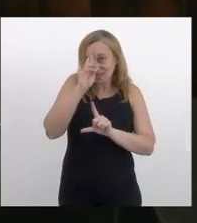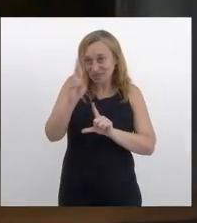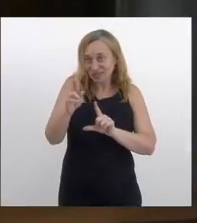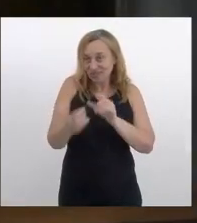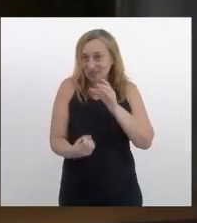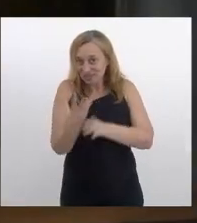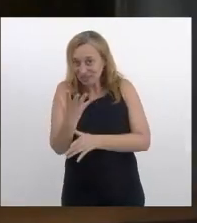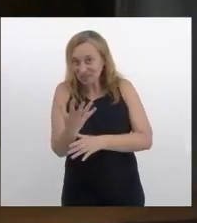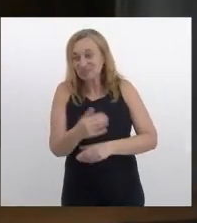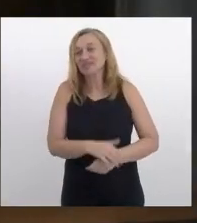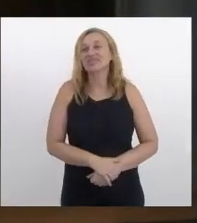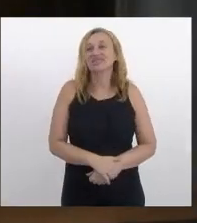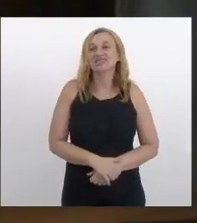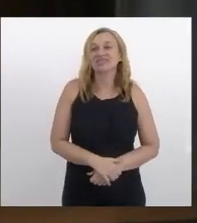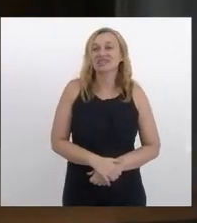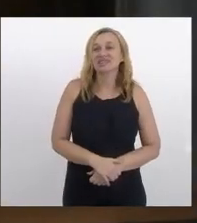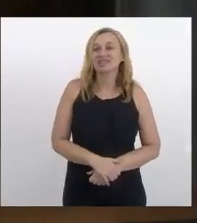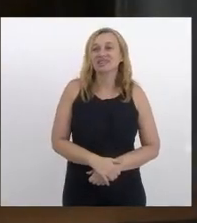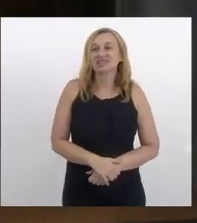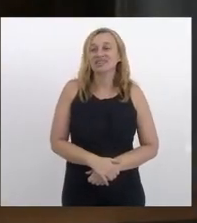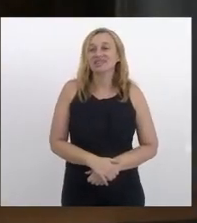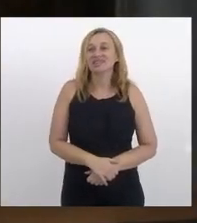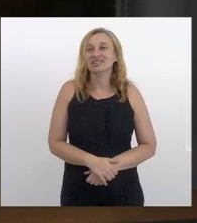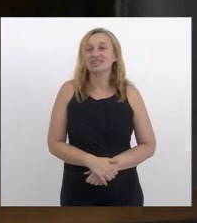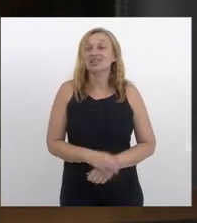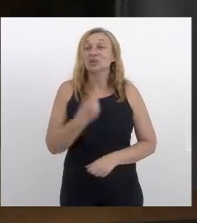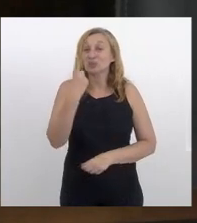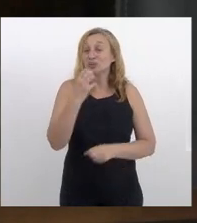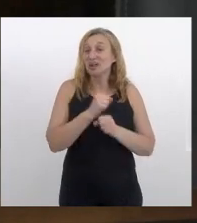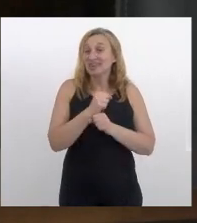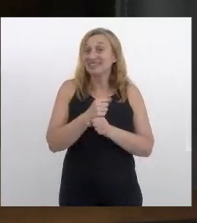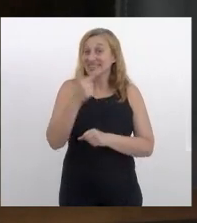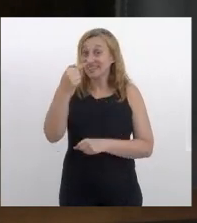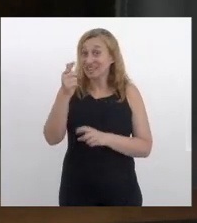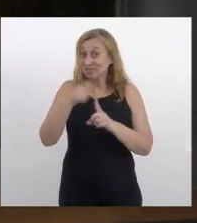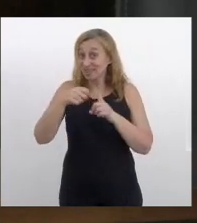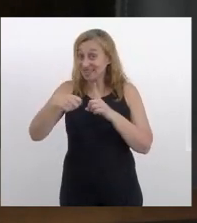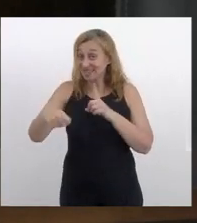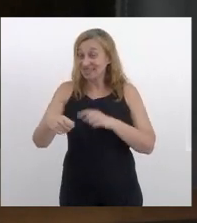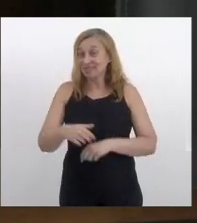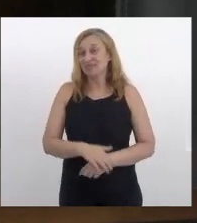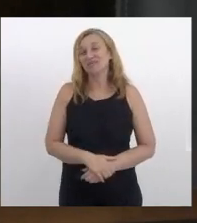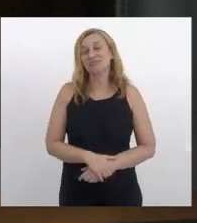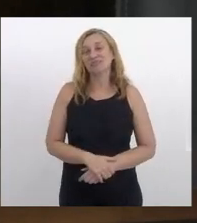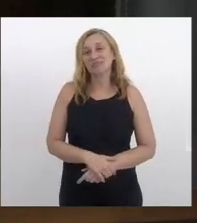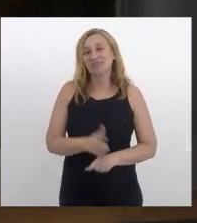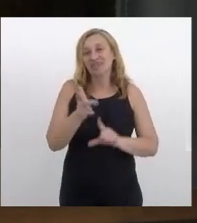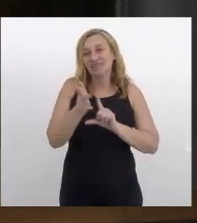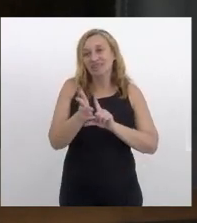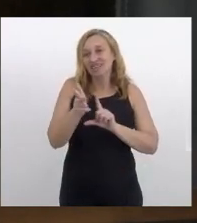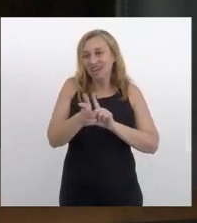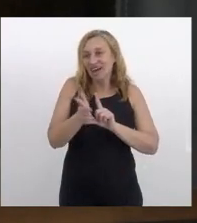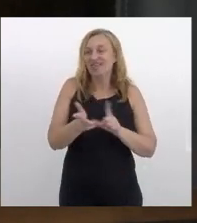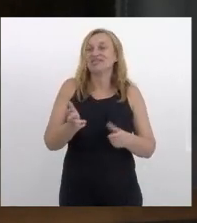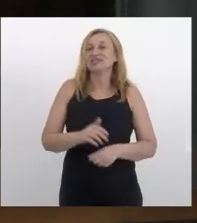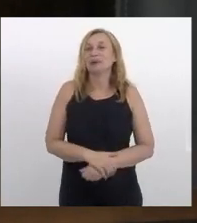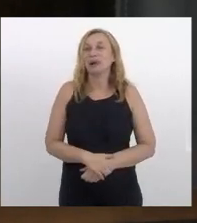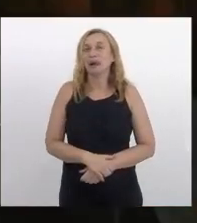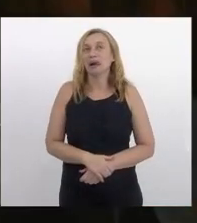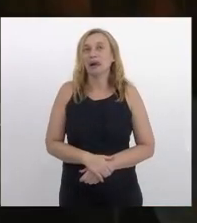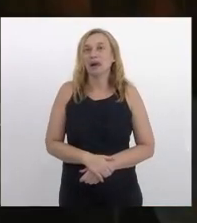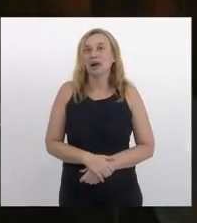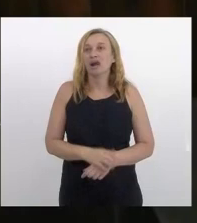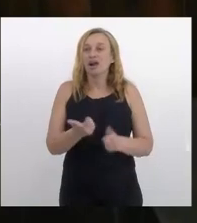criou, e que nós já estamos indo para 1 ano e 7 meses de live, com o público